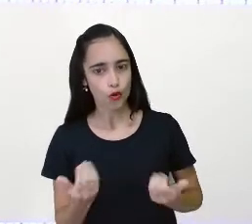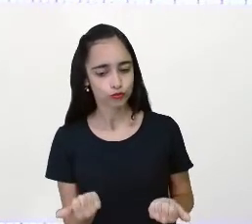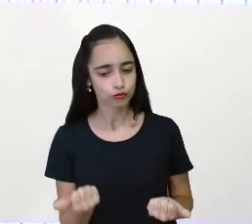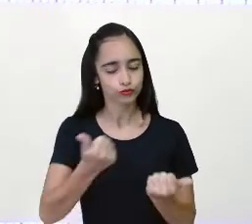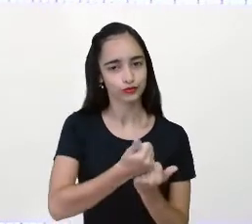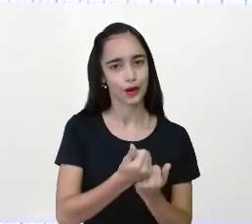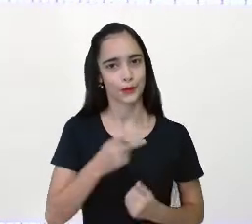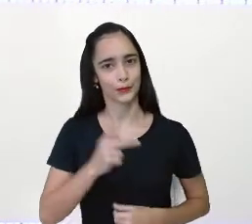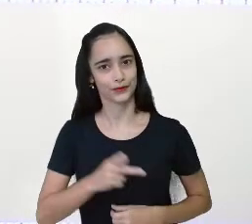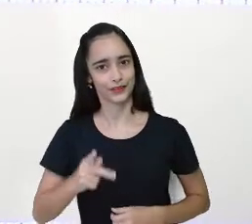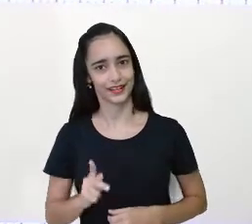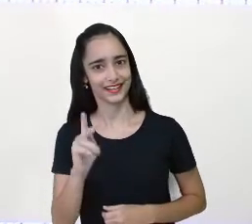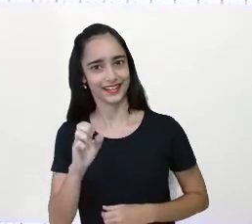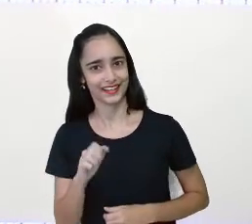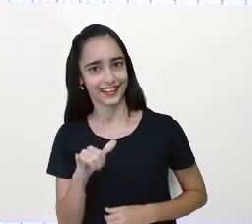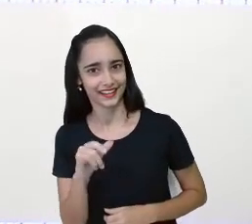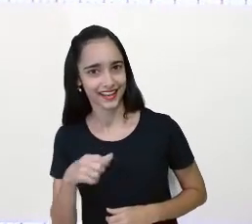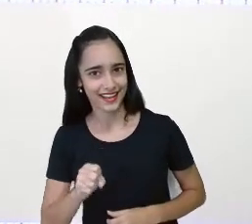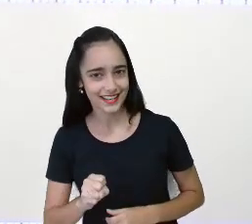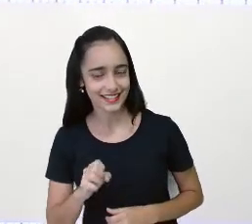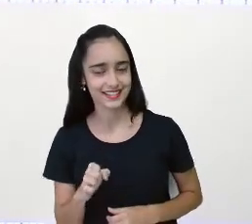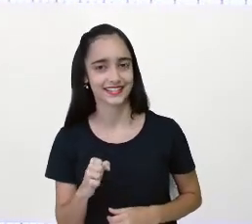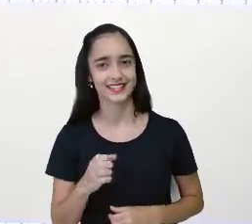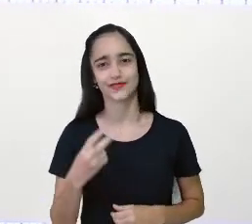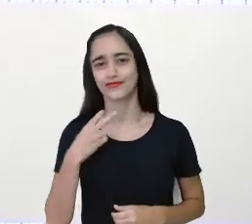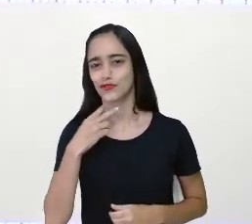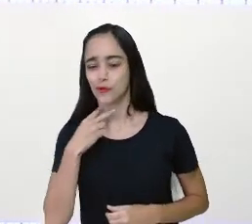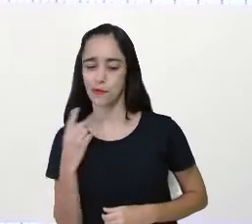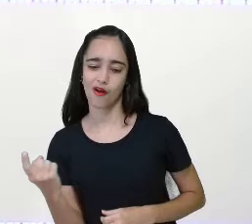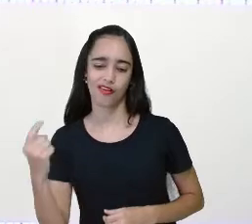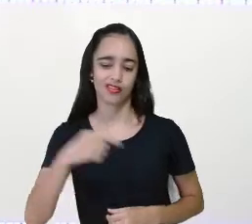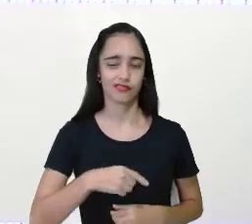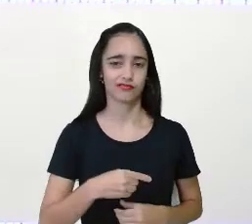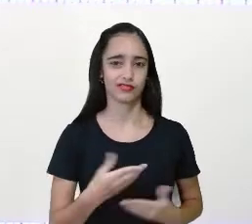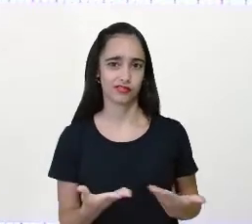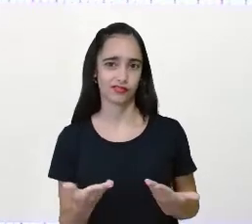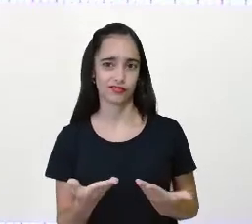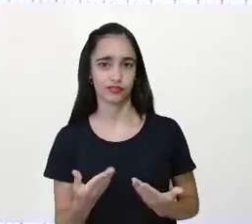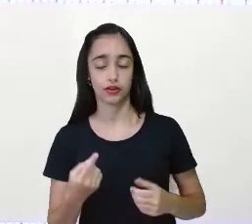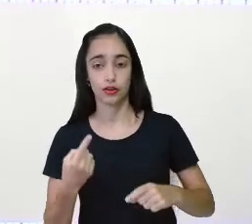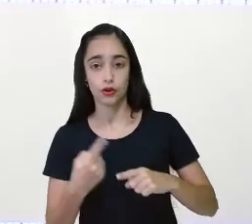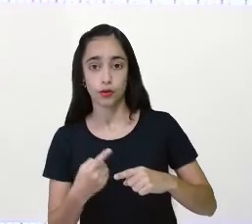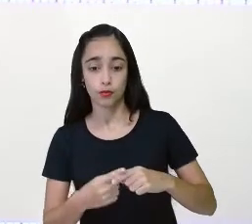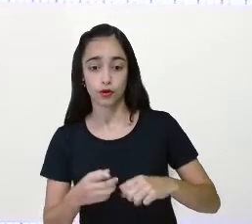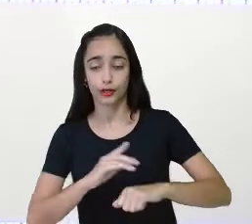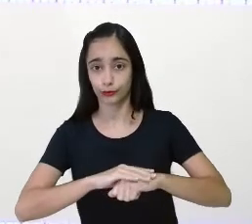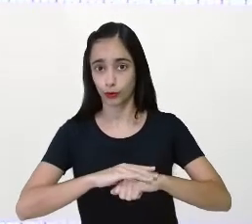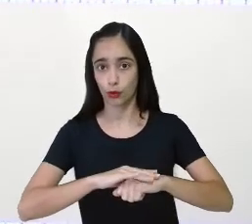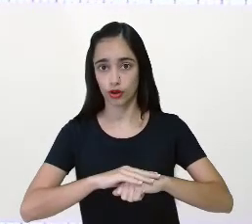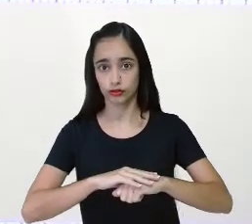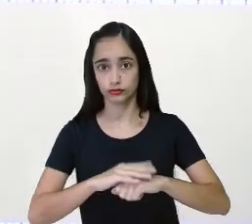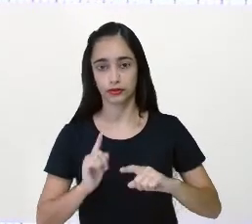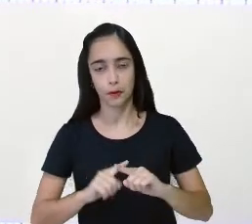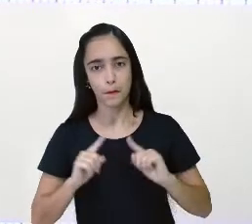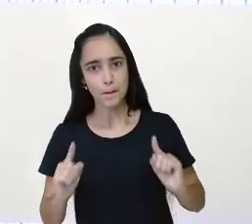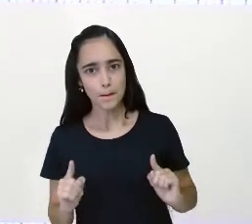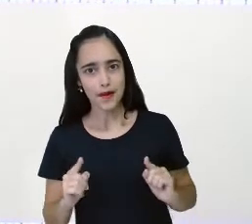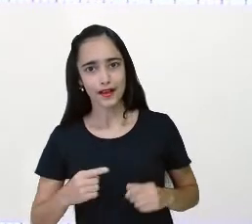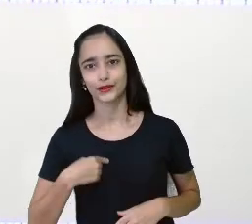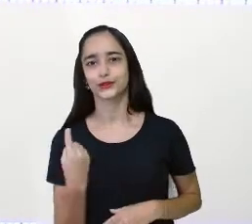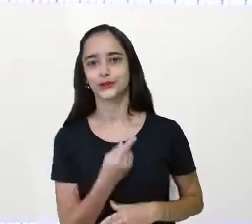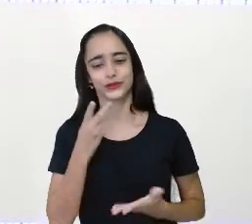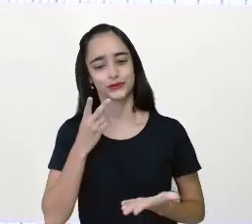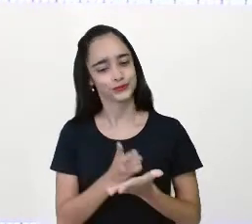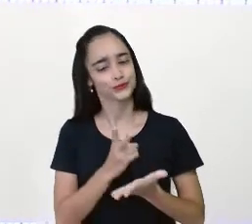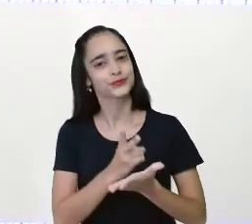professora Casey, não é, que não pôde estar aqui por motivo de doença. E a gente vai dar